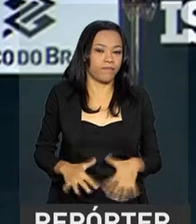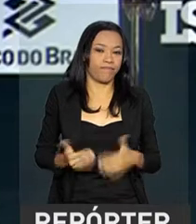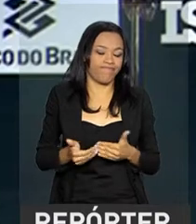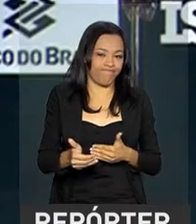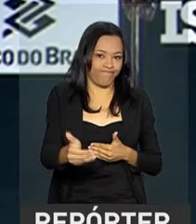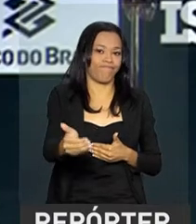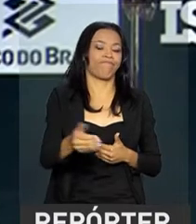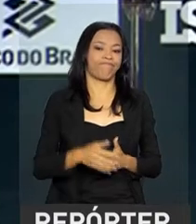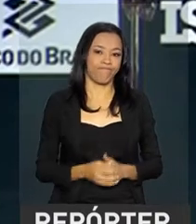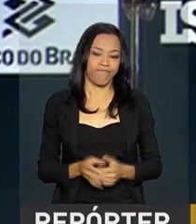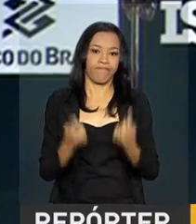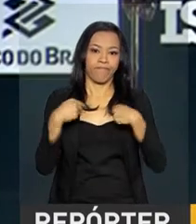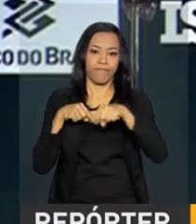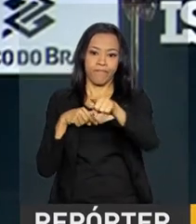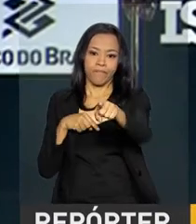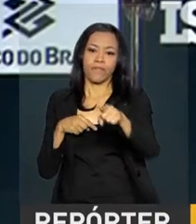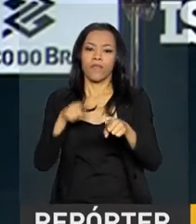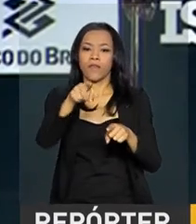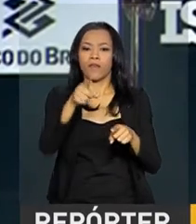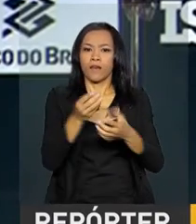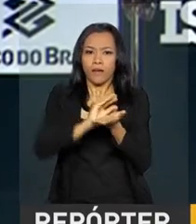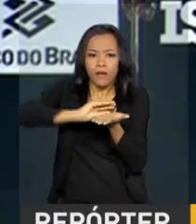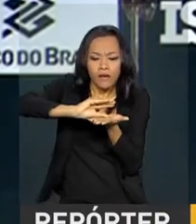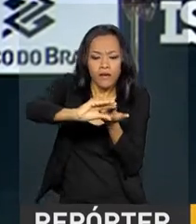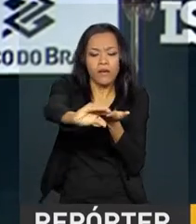É um investimento que reflete a confiança